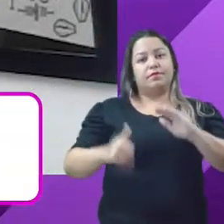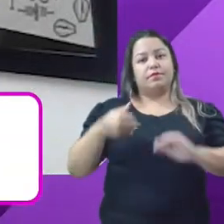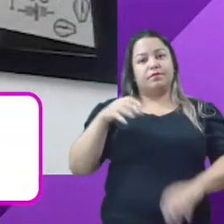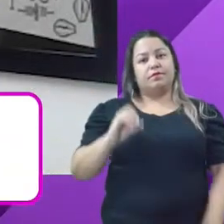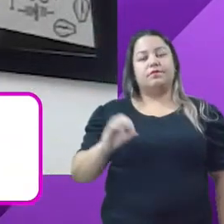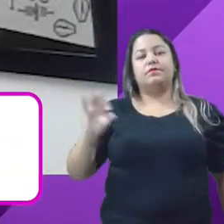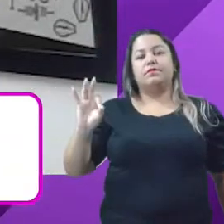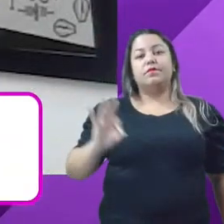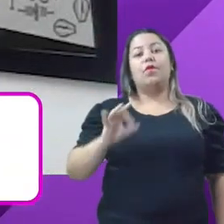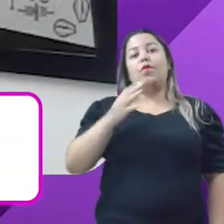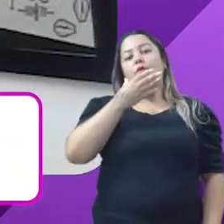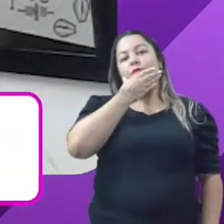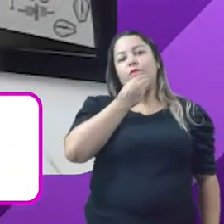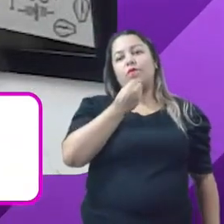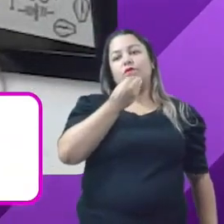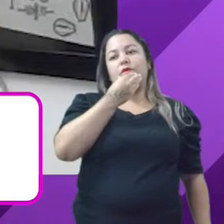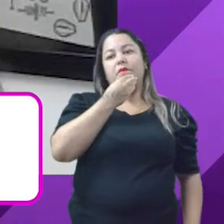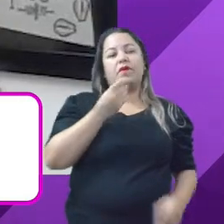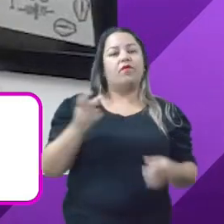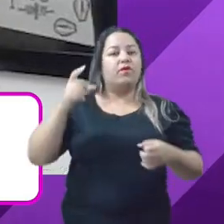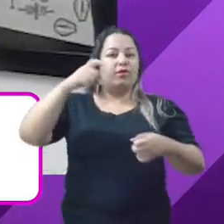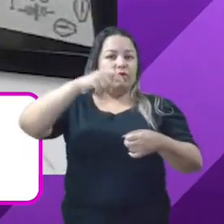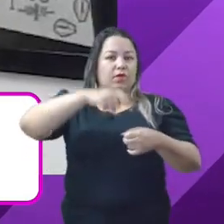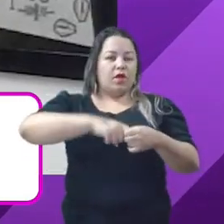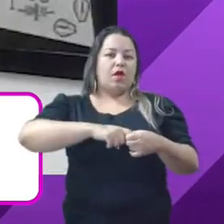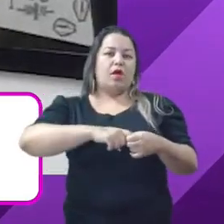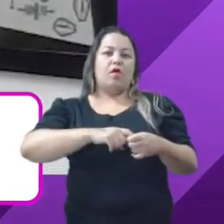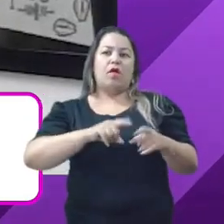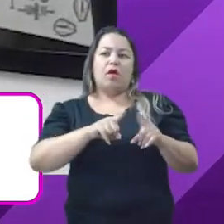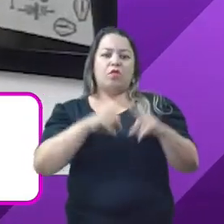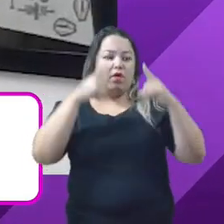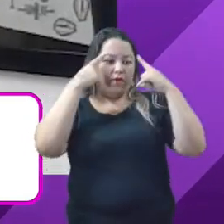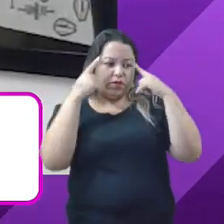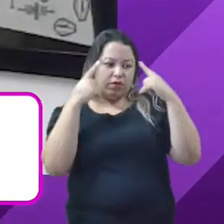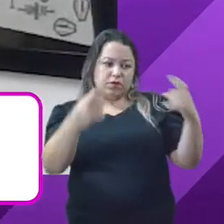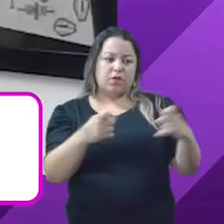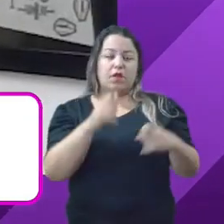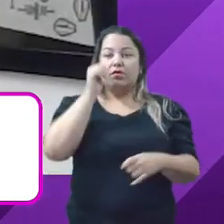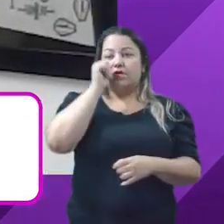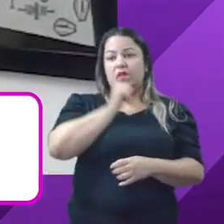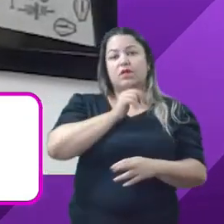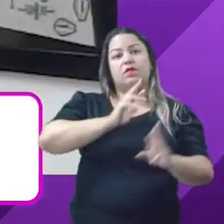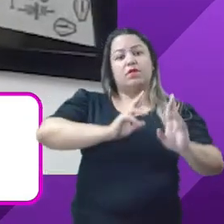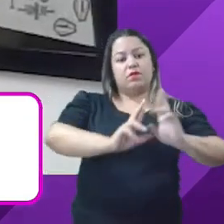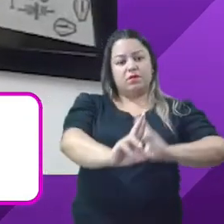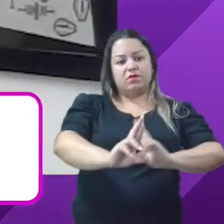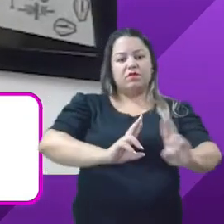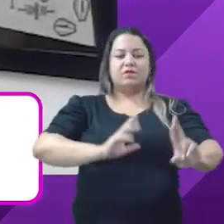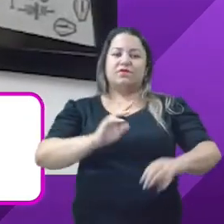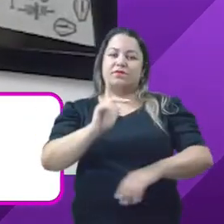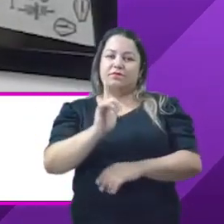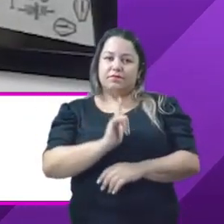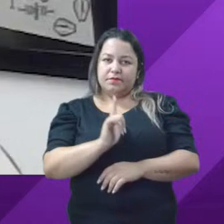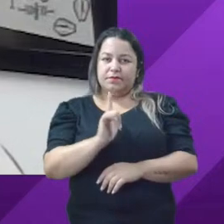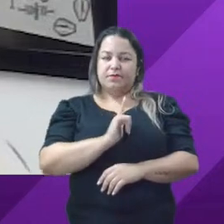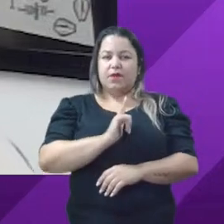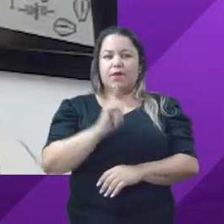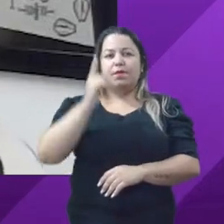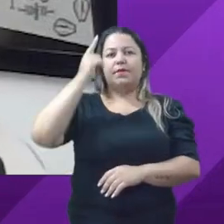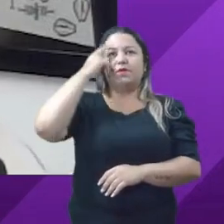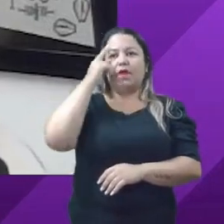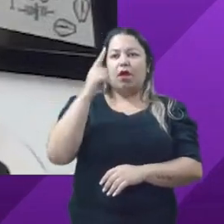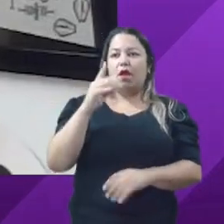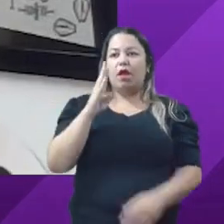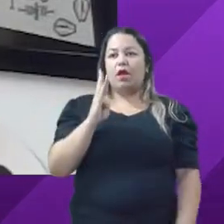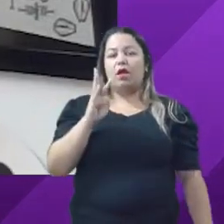dos homens voltam a agredir as mulheres com quem eles se relacionam, né? Então, a gente tem que pensar, Bruna,